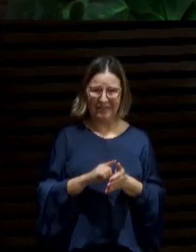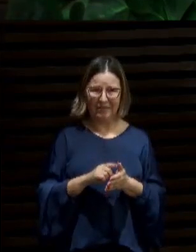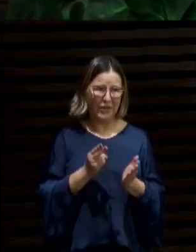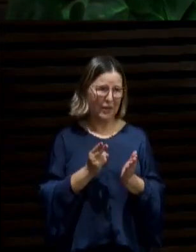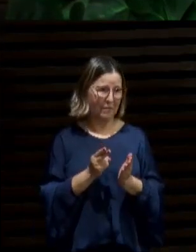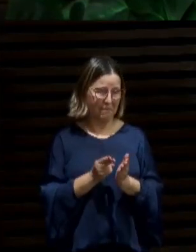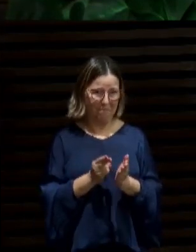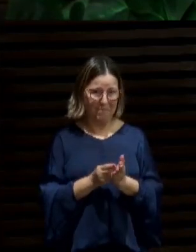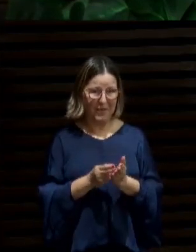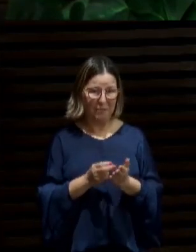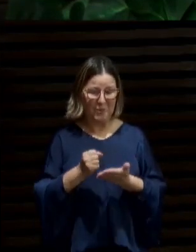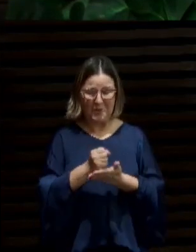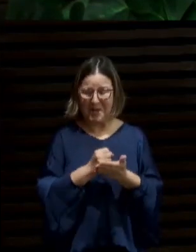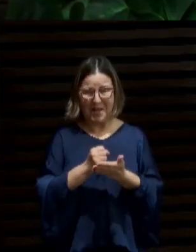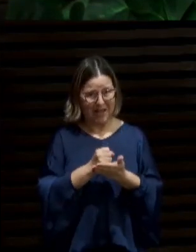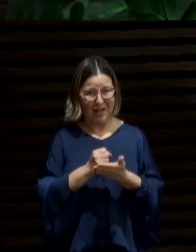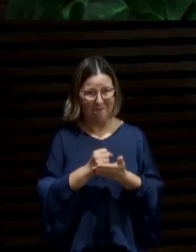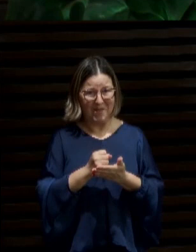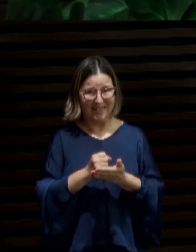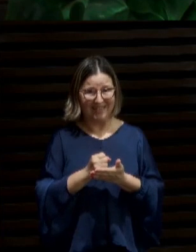funciona, funcionar.